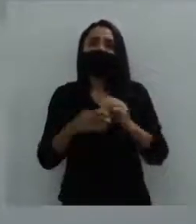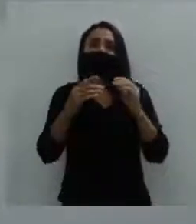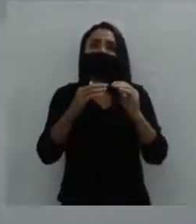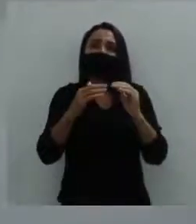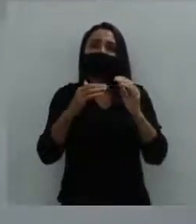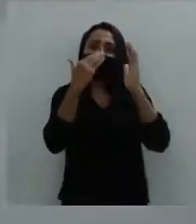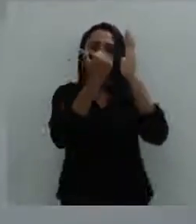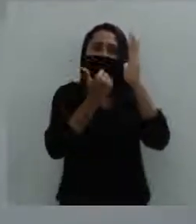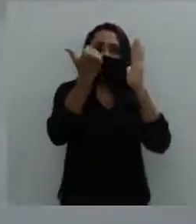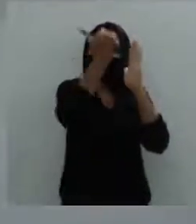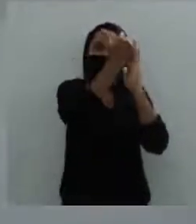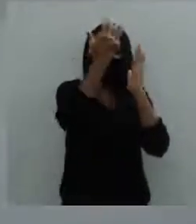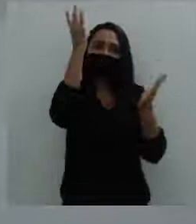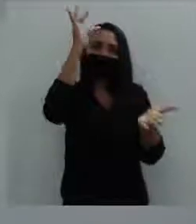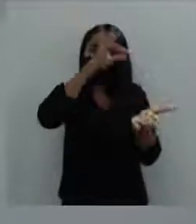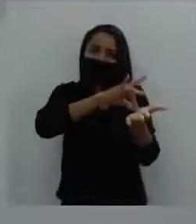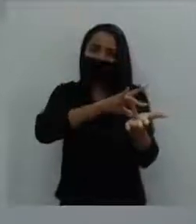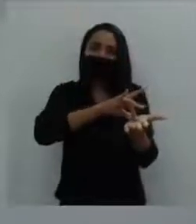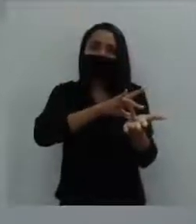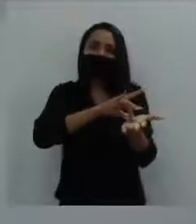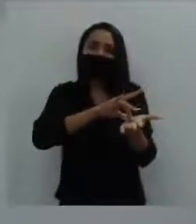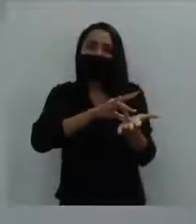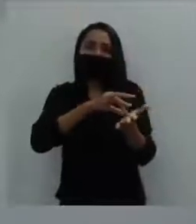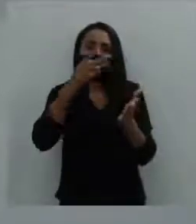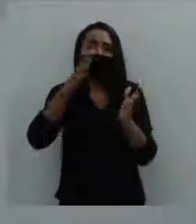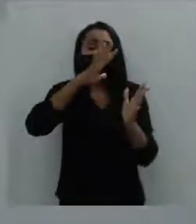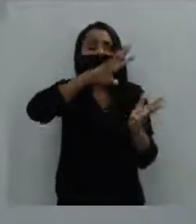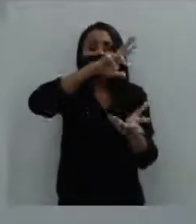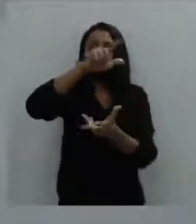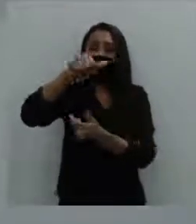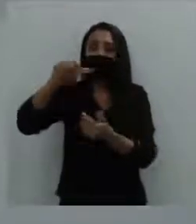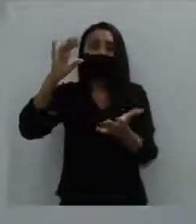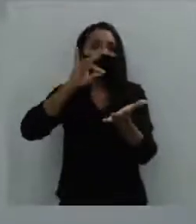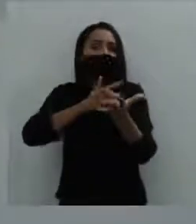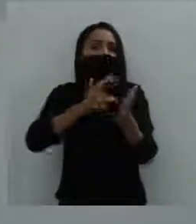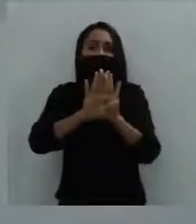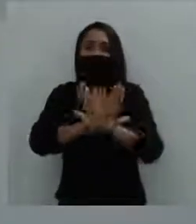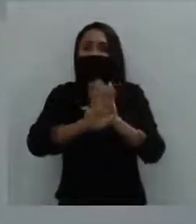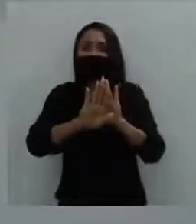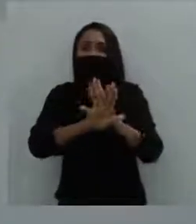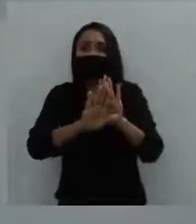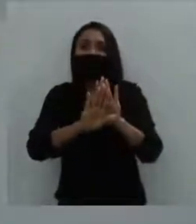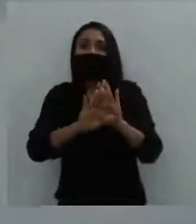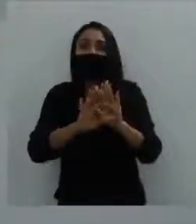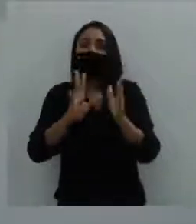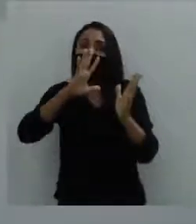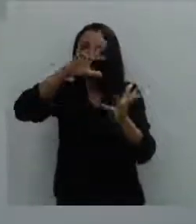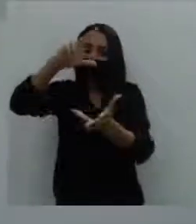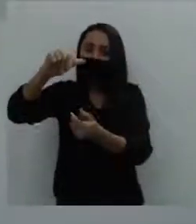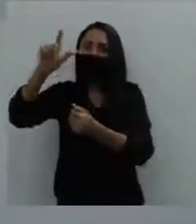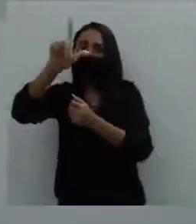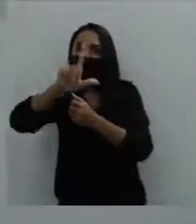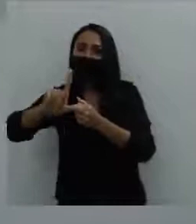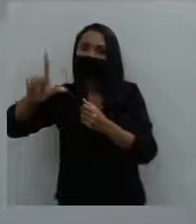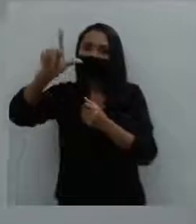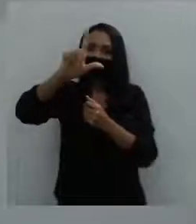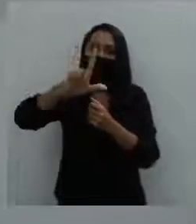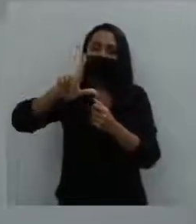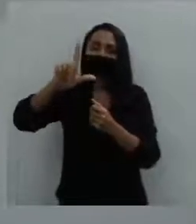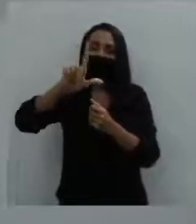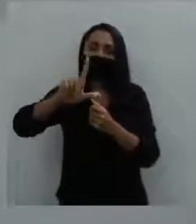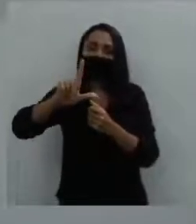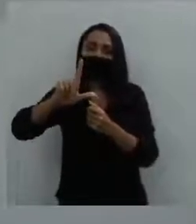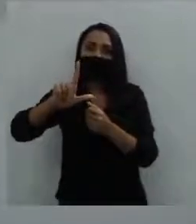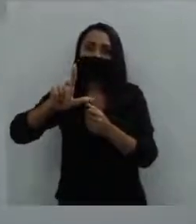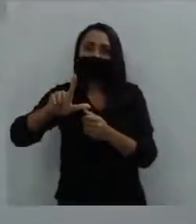ultrapassa a realidade, certo? Não é o mundo real, é o mundo da literatura, é um mundo, por sua